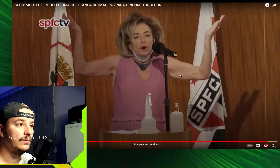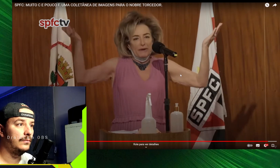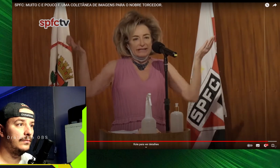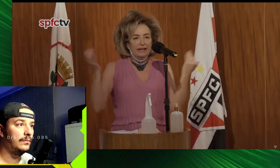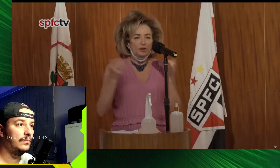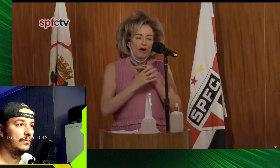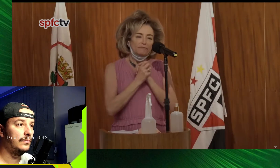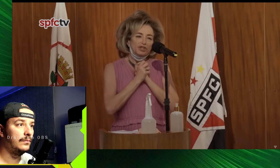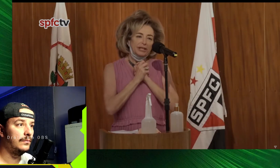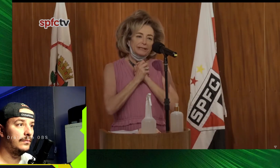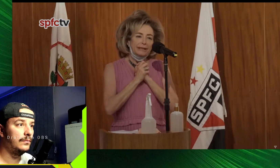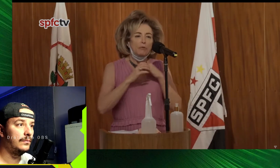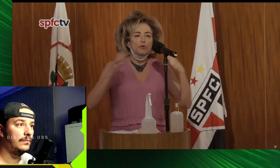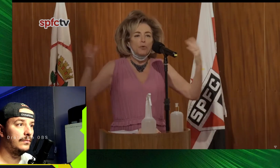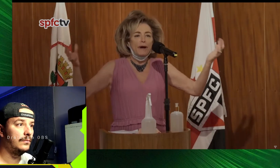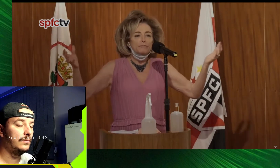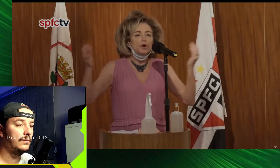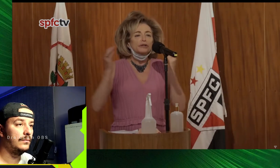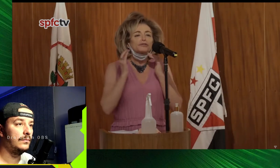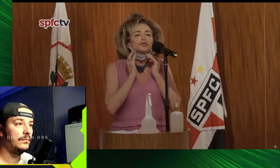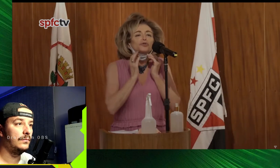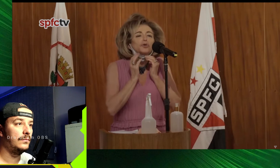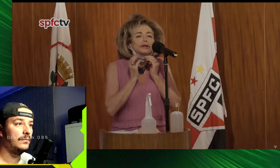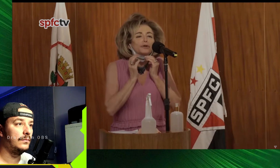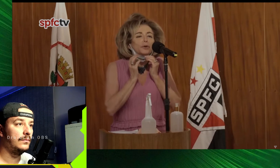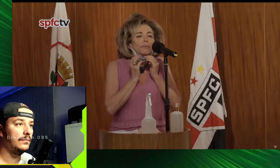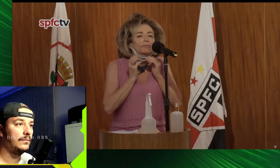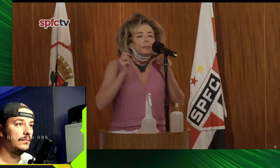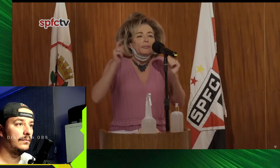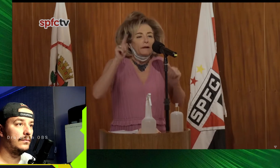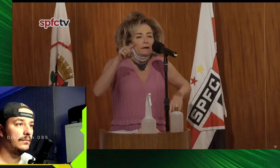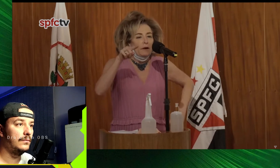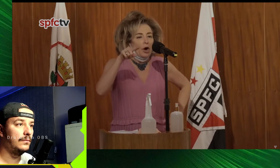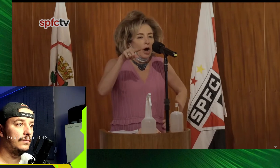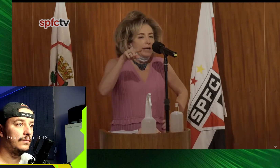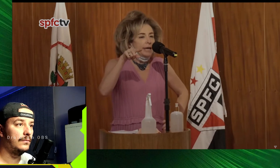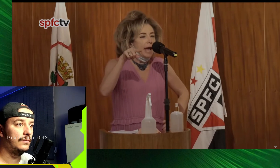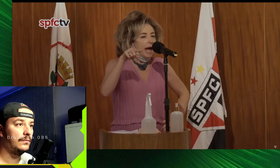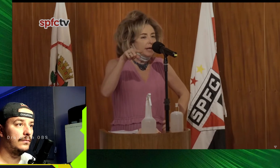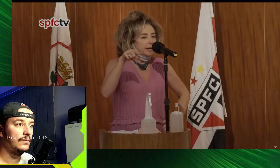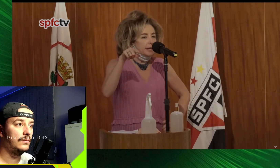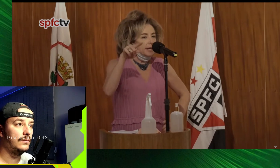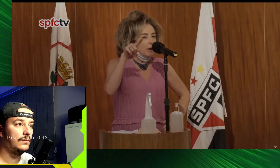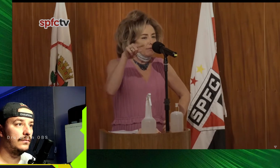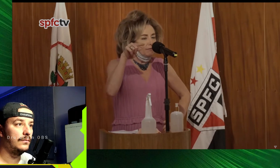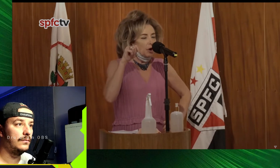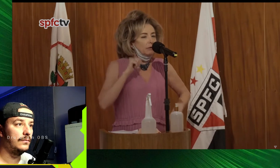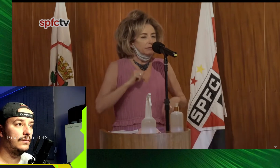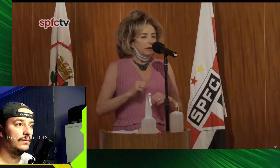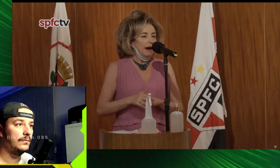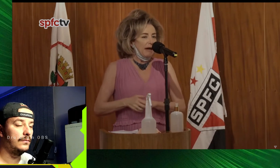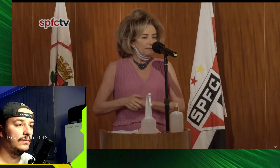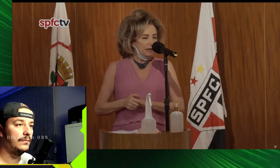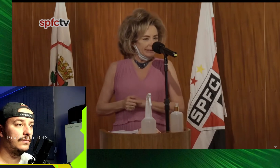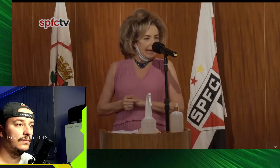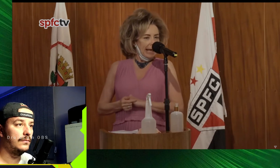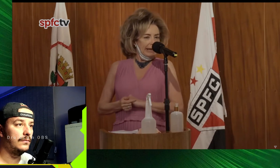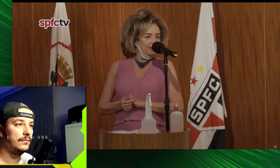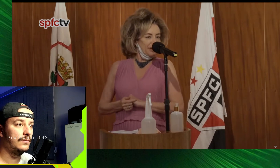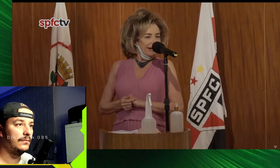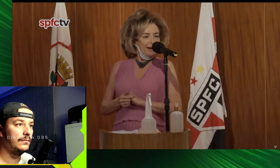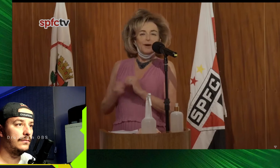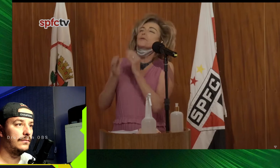recebam essa nova gestão com amor Júlio Olha que eu vou controlar